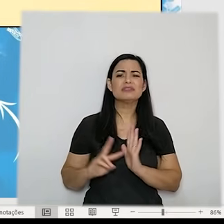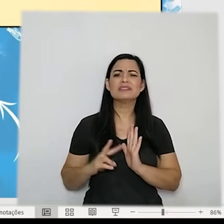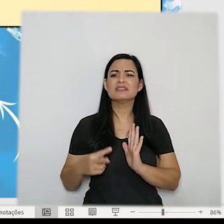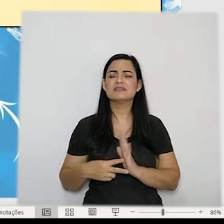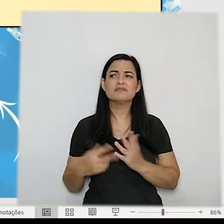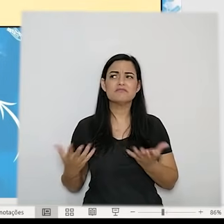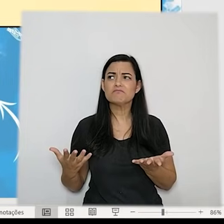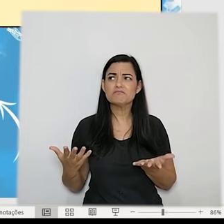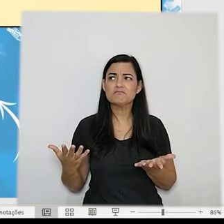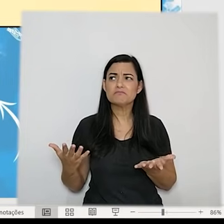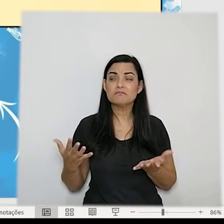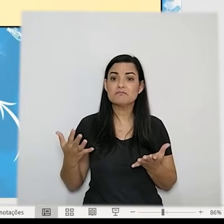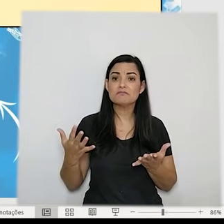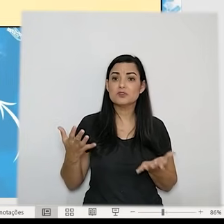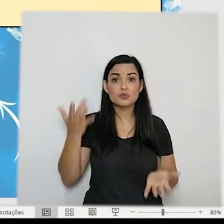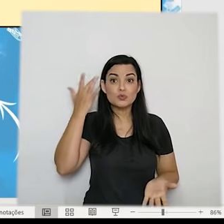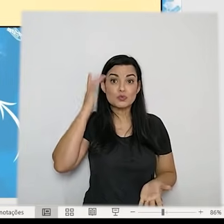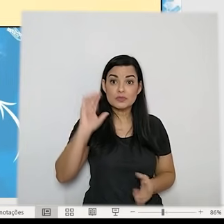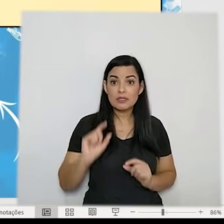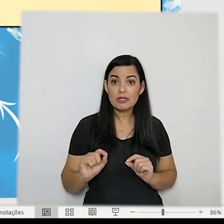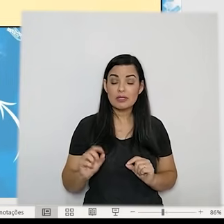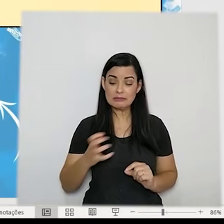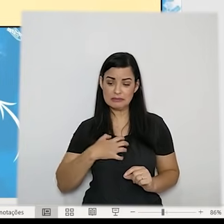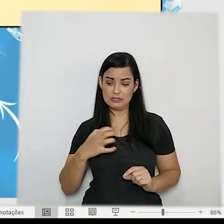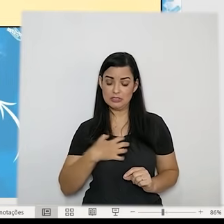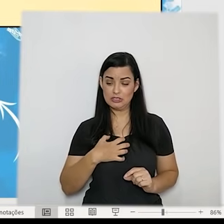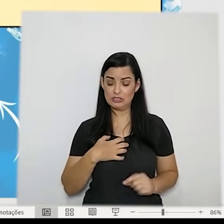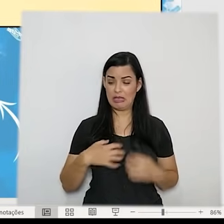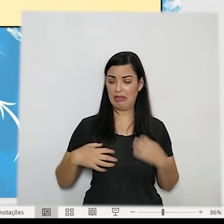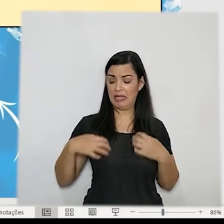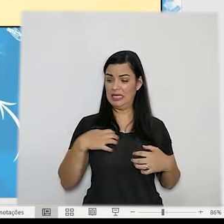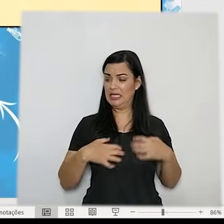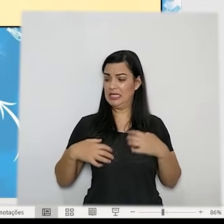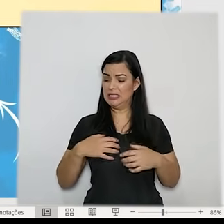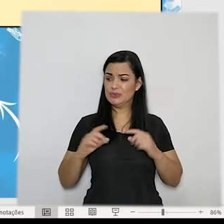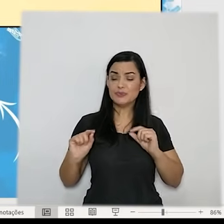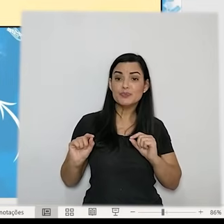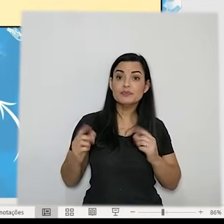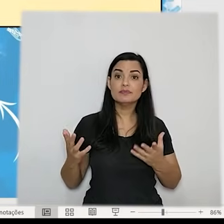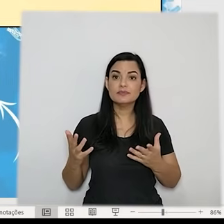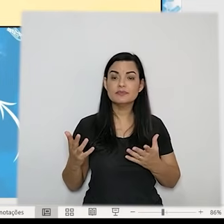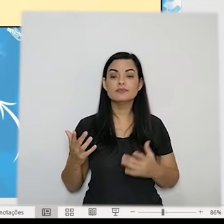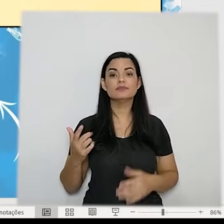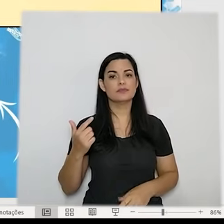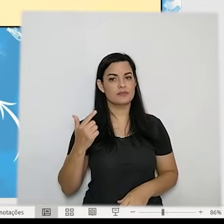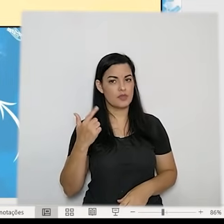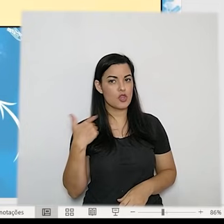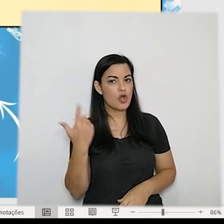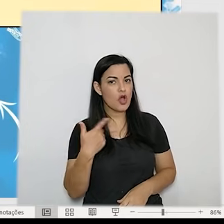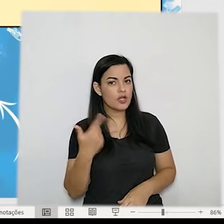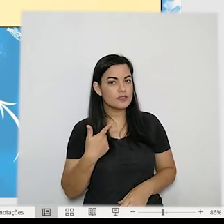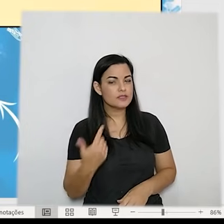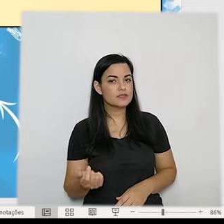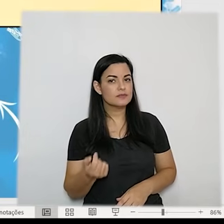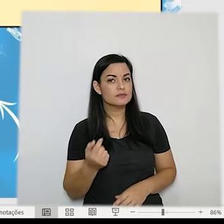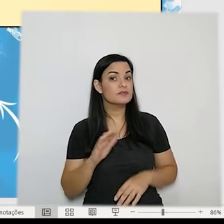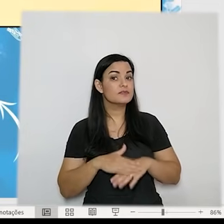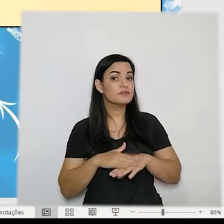que significa estar aflito. Então, olha só o que nós vamos